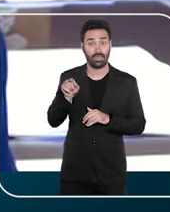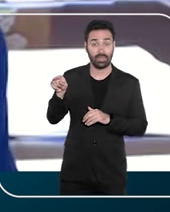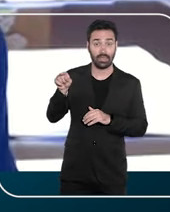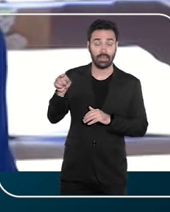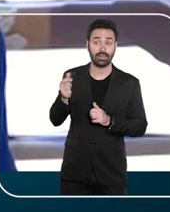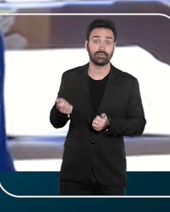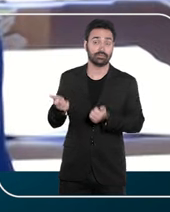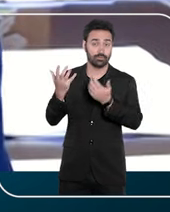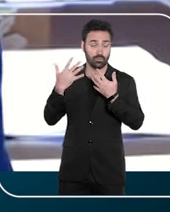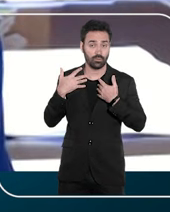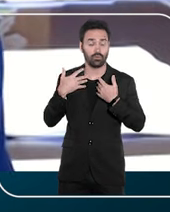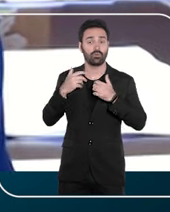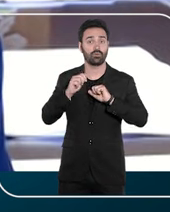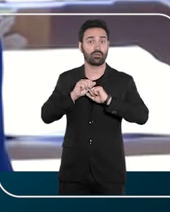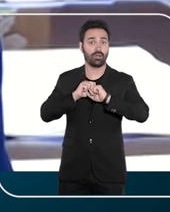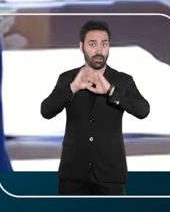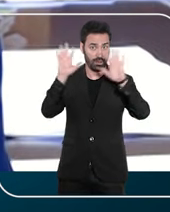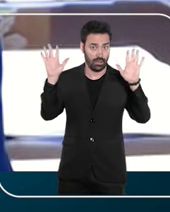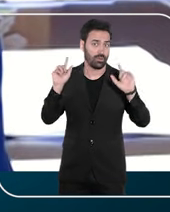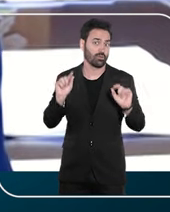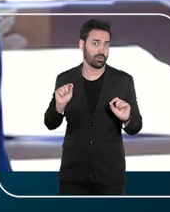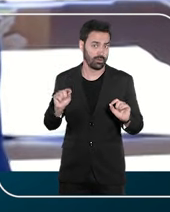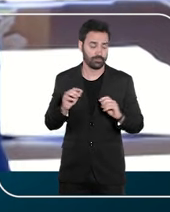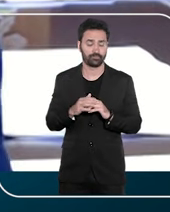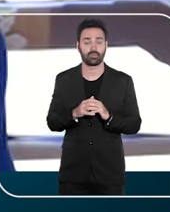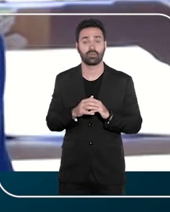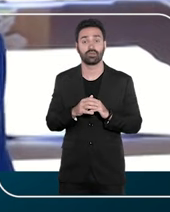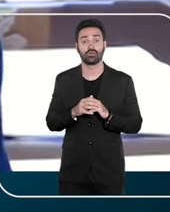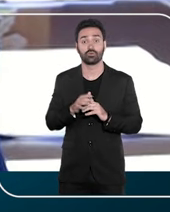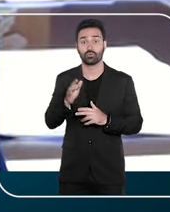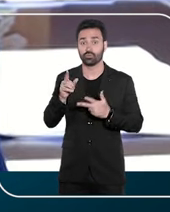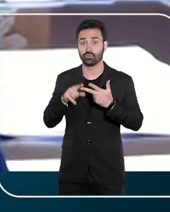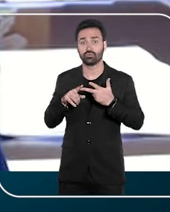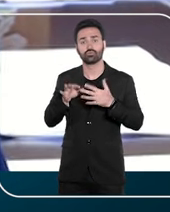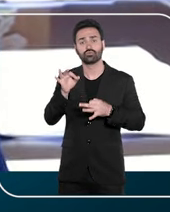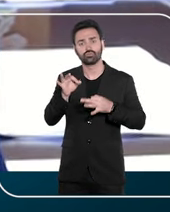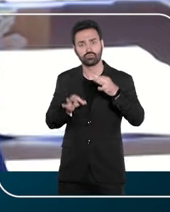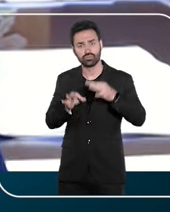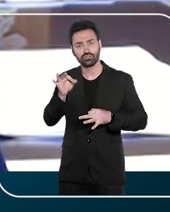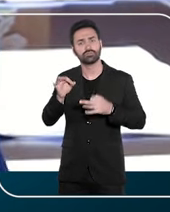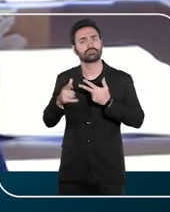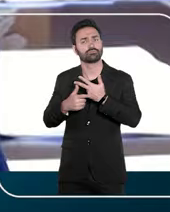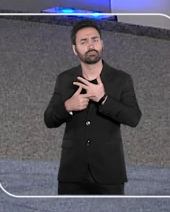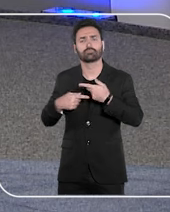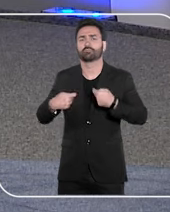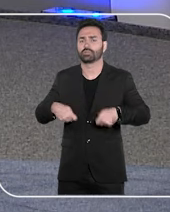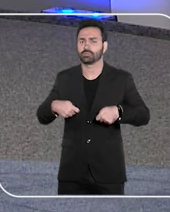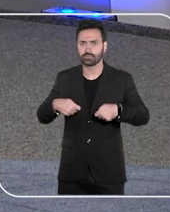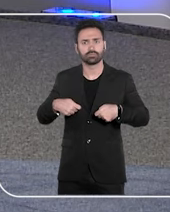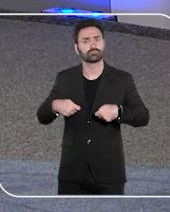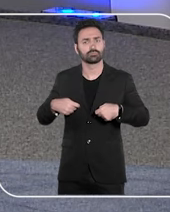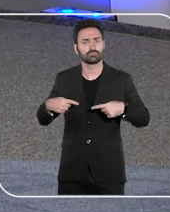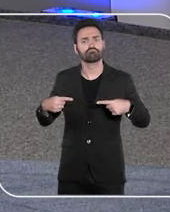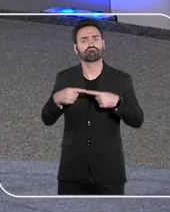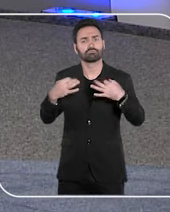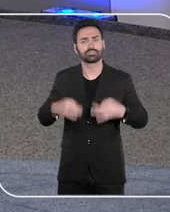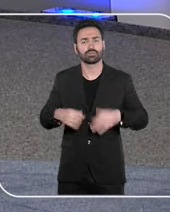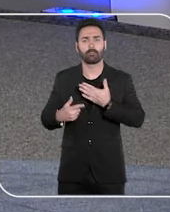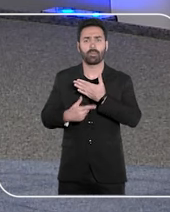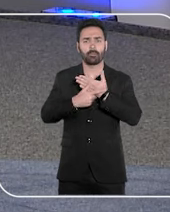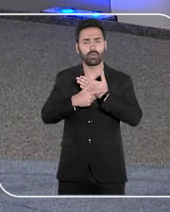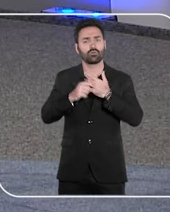muito a ele, de que era a hora do Poder Judiciário cumprir o seu papel. E esse papel social